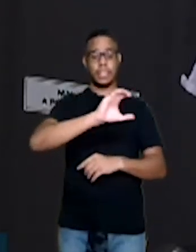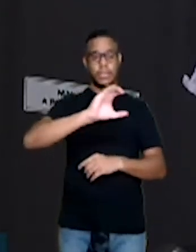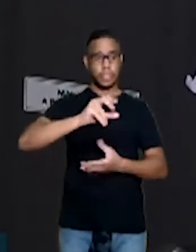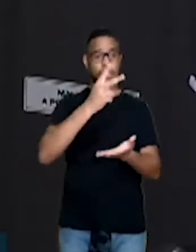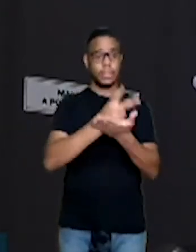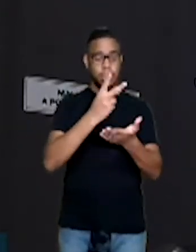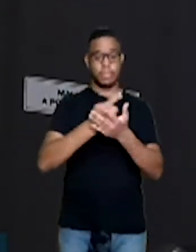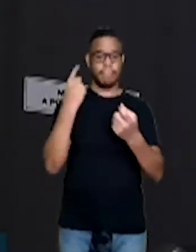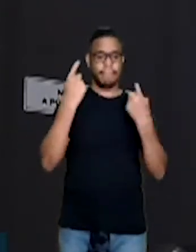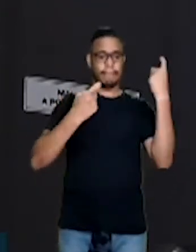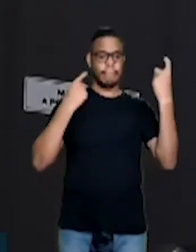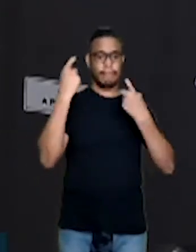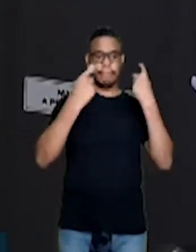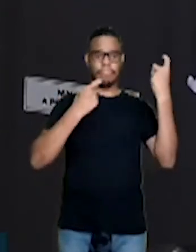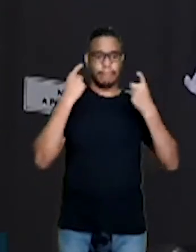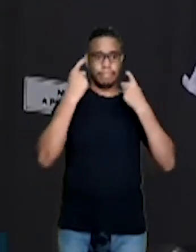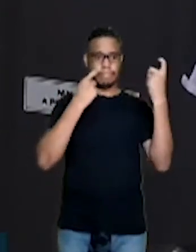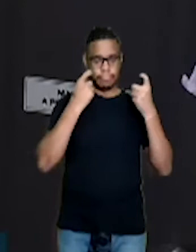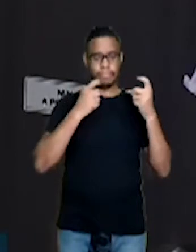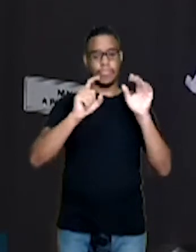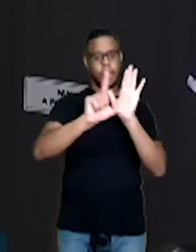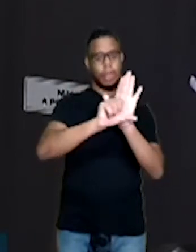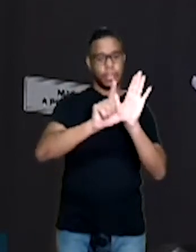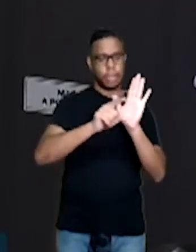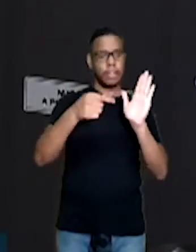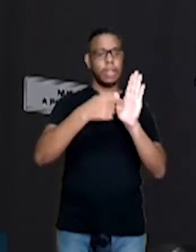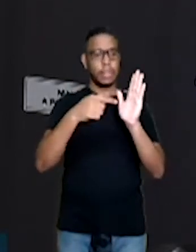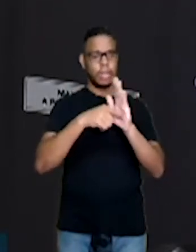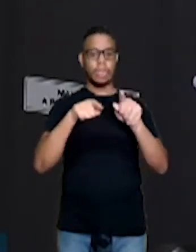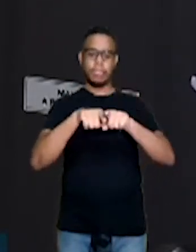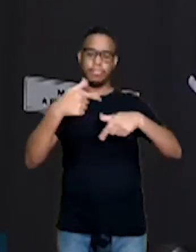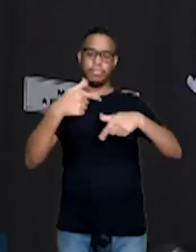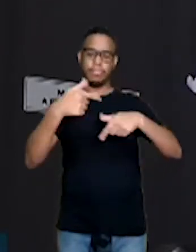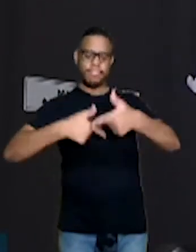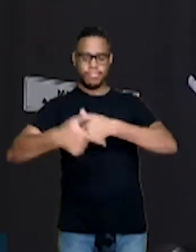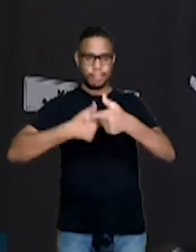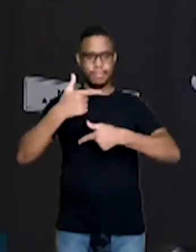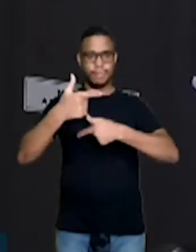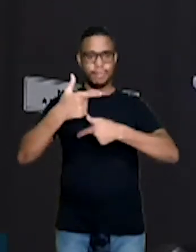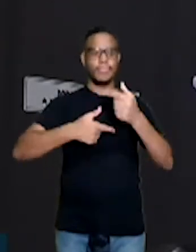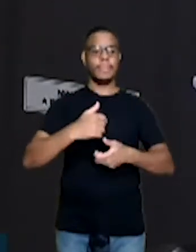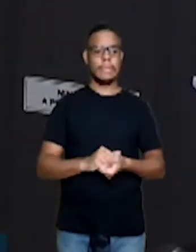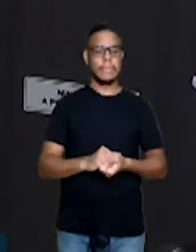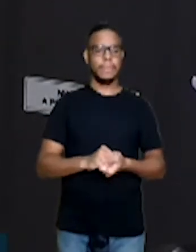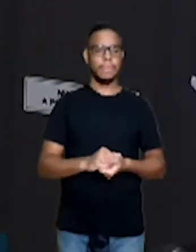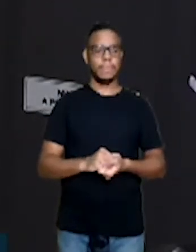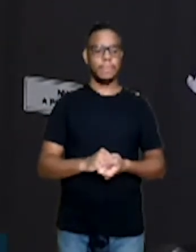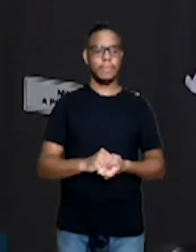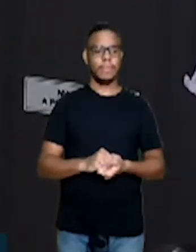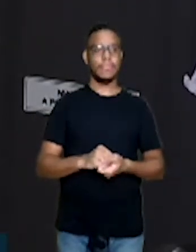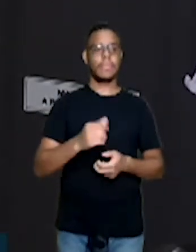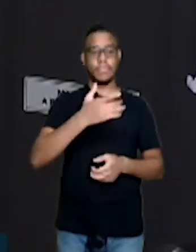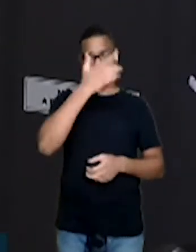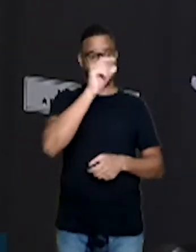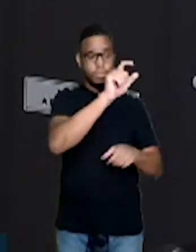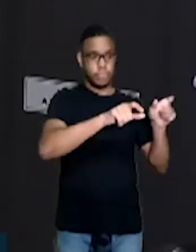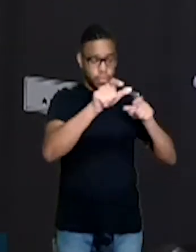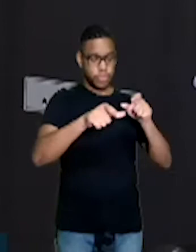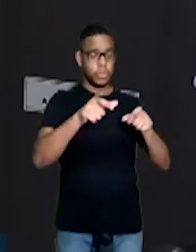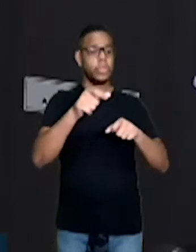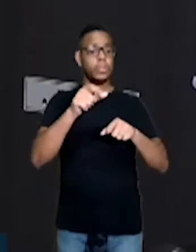preocupada com as políticas públicas, com as ações que os agentes públicos e toda a